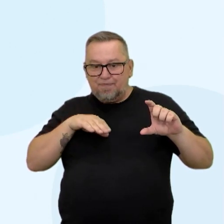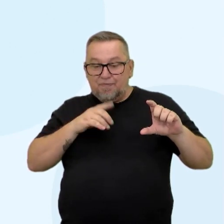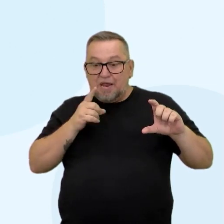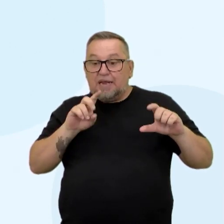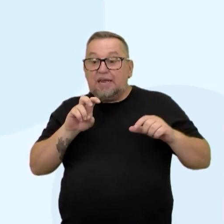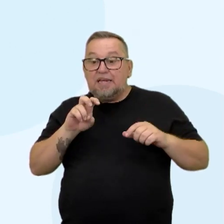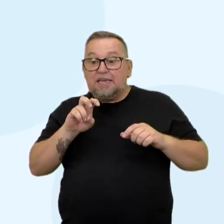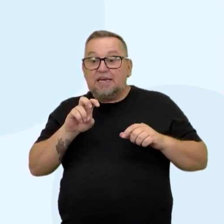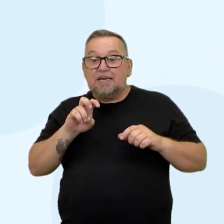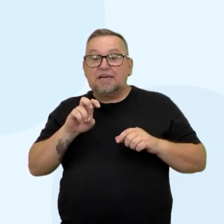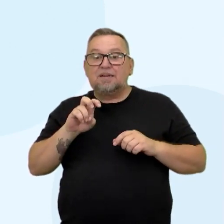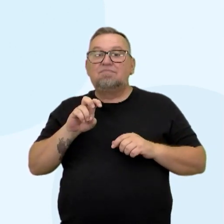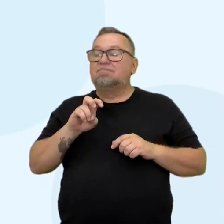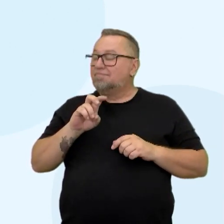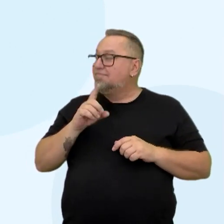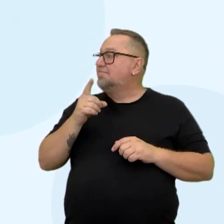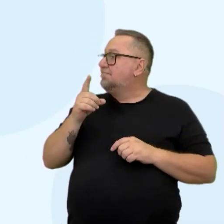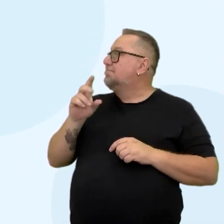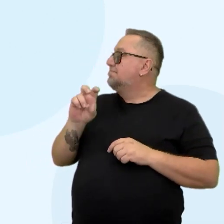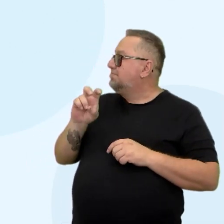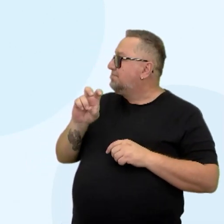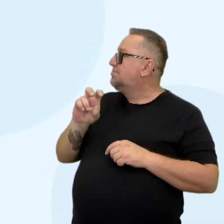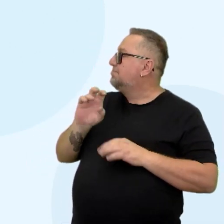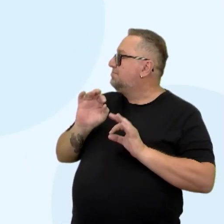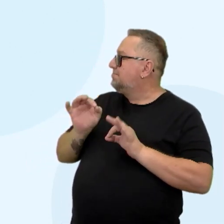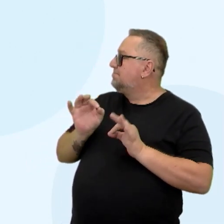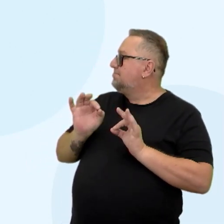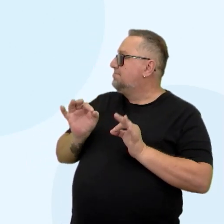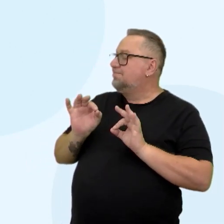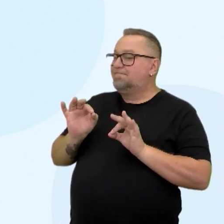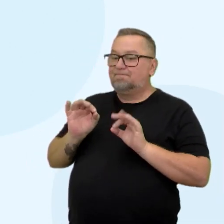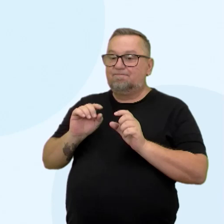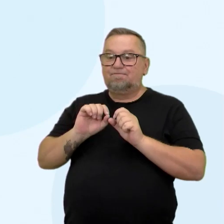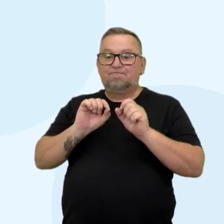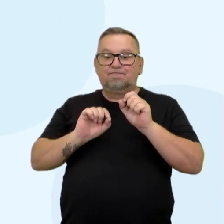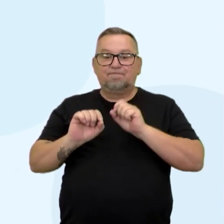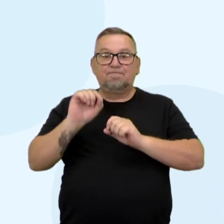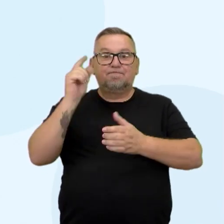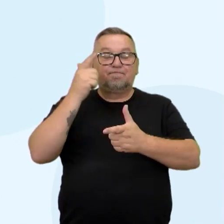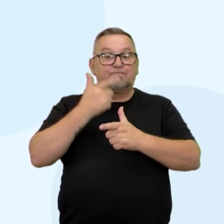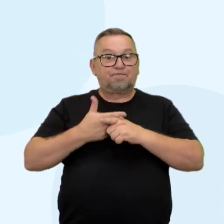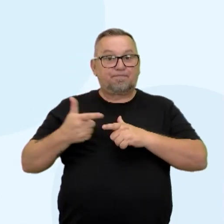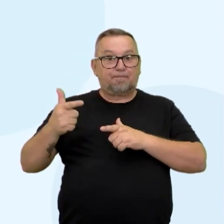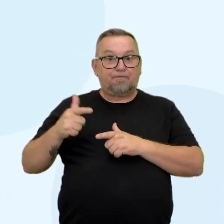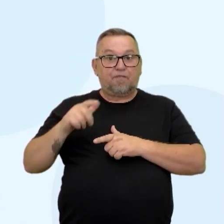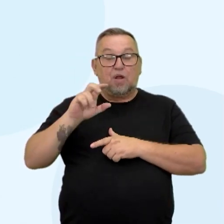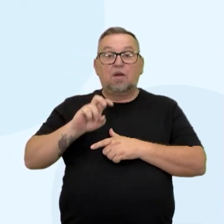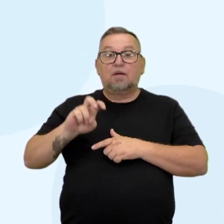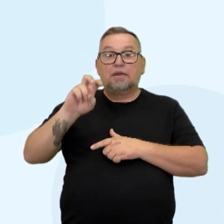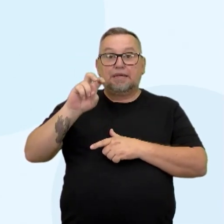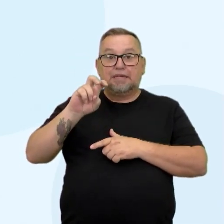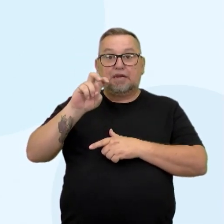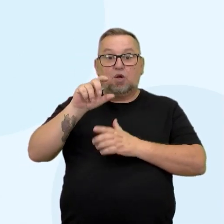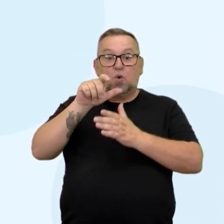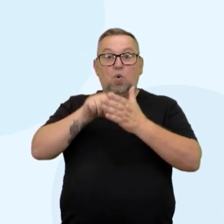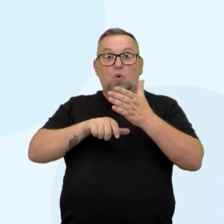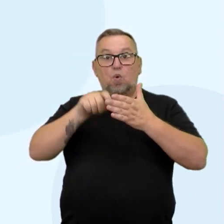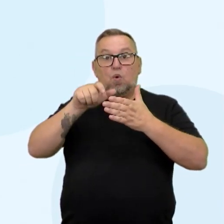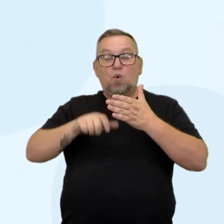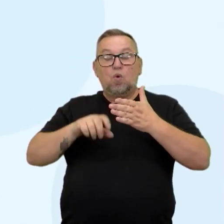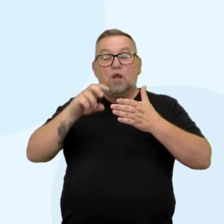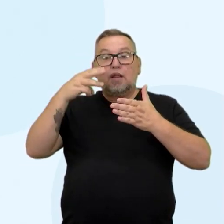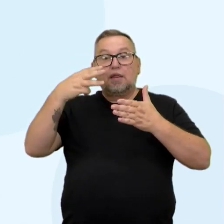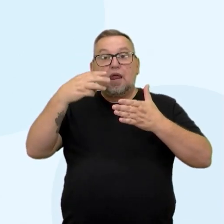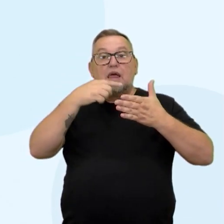em 15 pedaços iguais, né? Mais precisamente, o que que eu fiz? Eu dividi ele em 5 colunas e